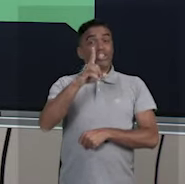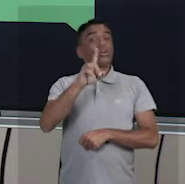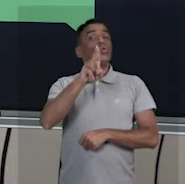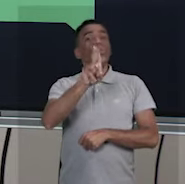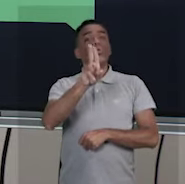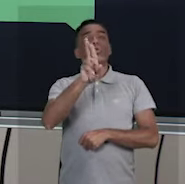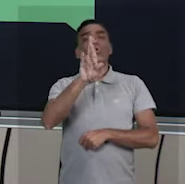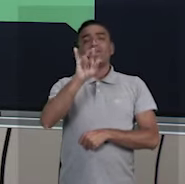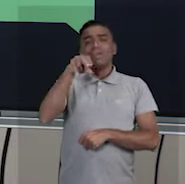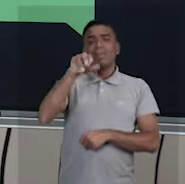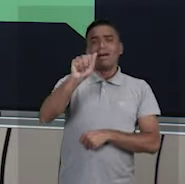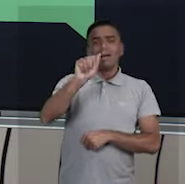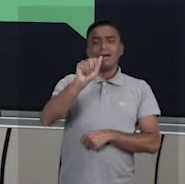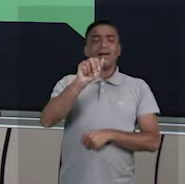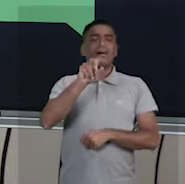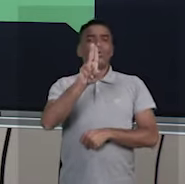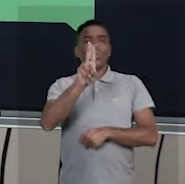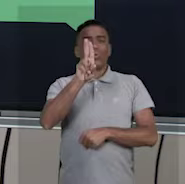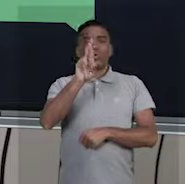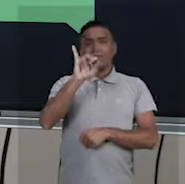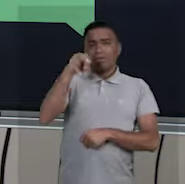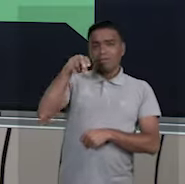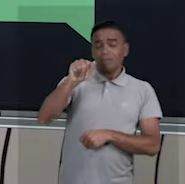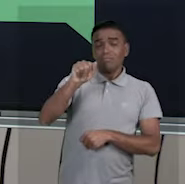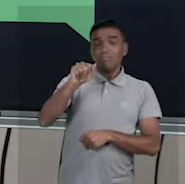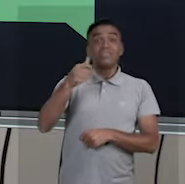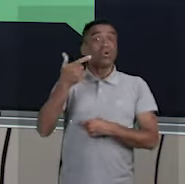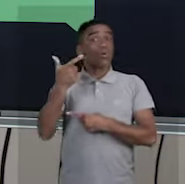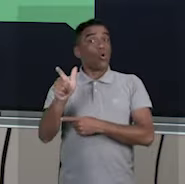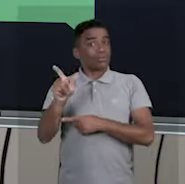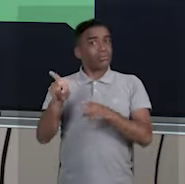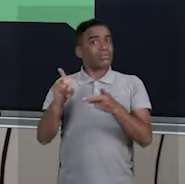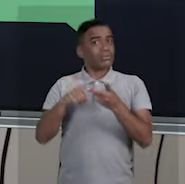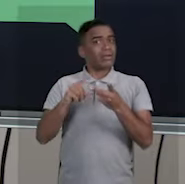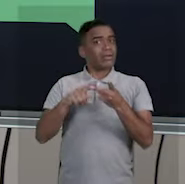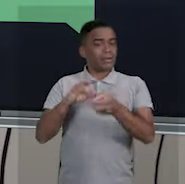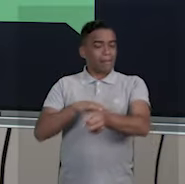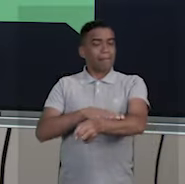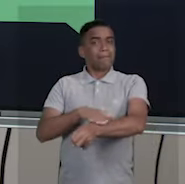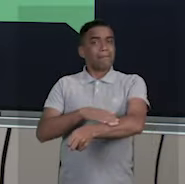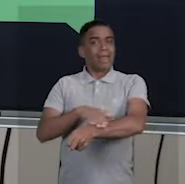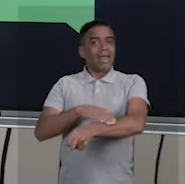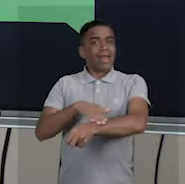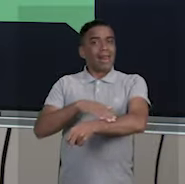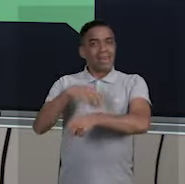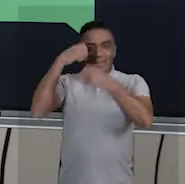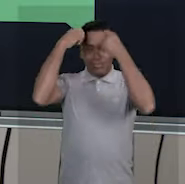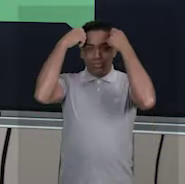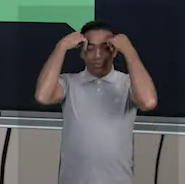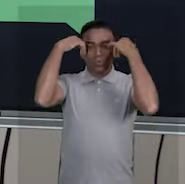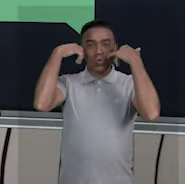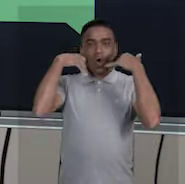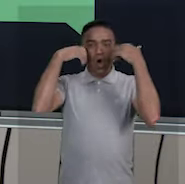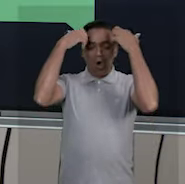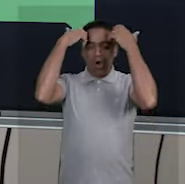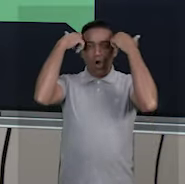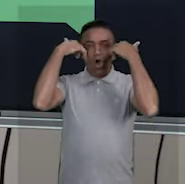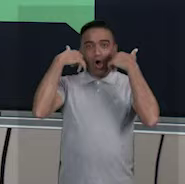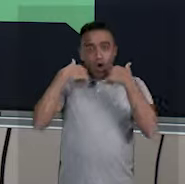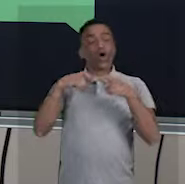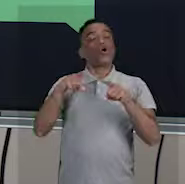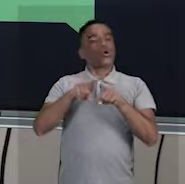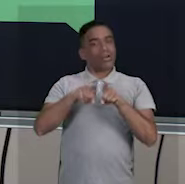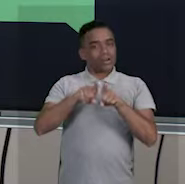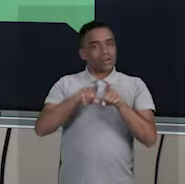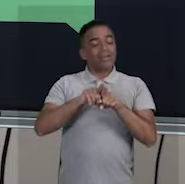nosso corpo, mas quais outras partes fazem a excreção? A nossa pele, o suor que é produzido pelo nosso corpo,